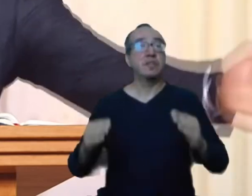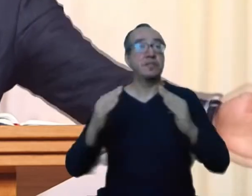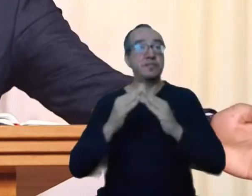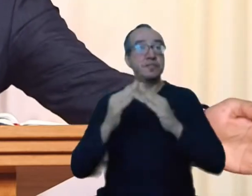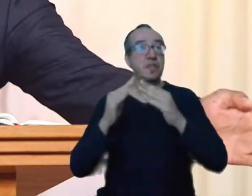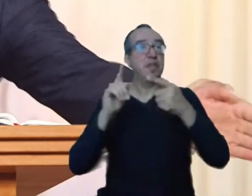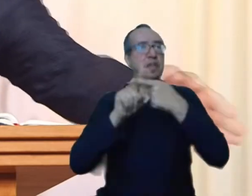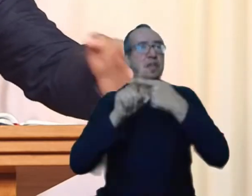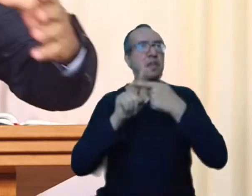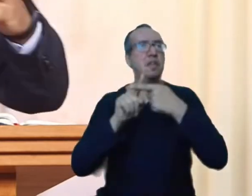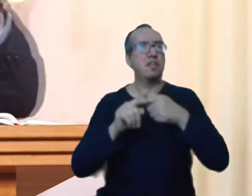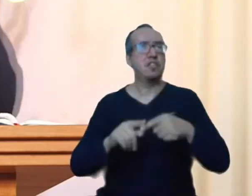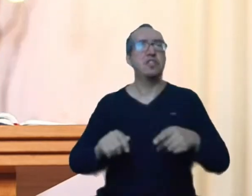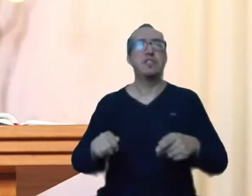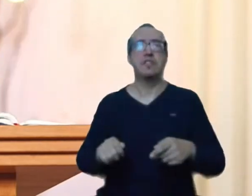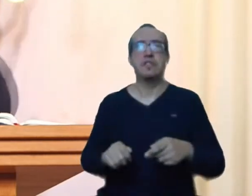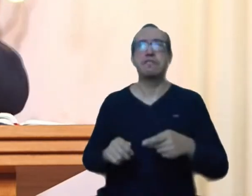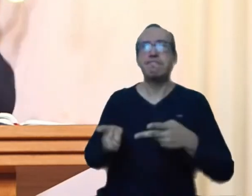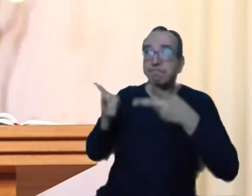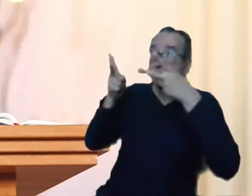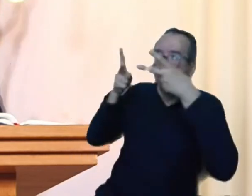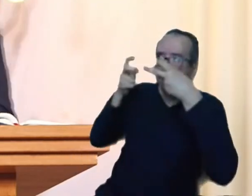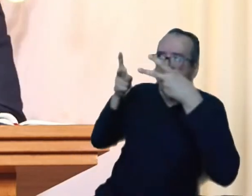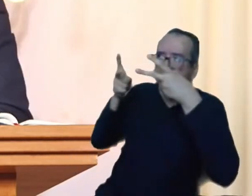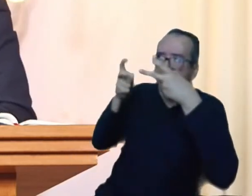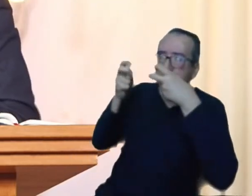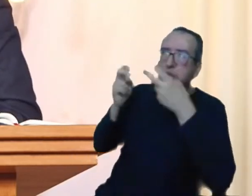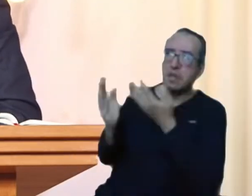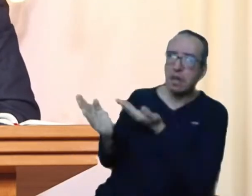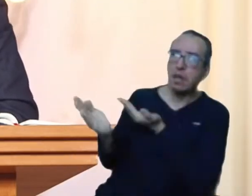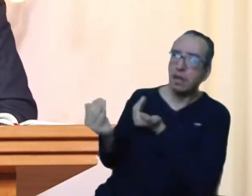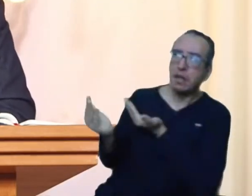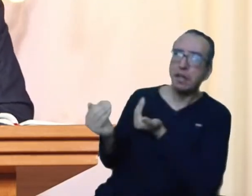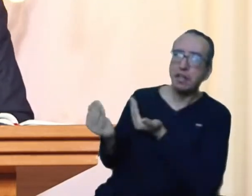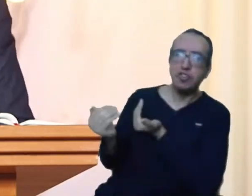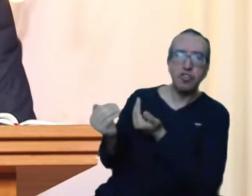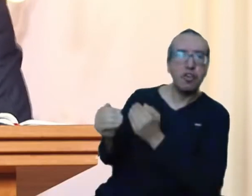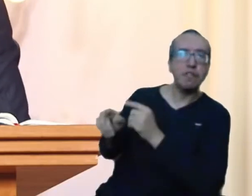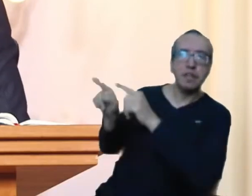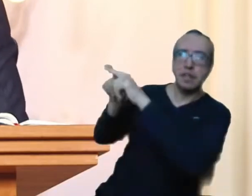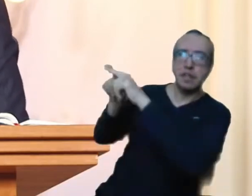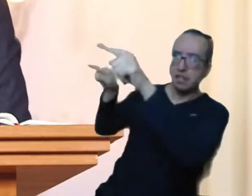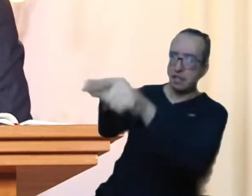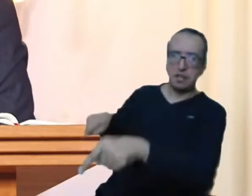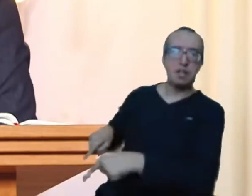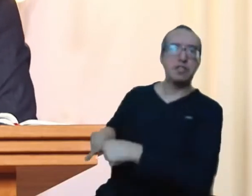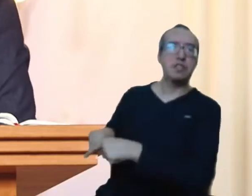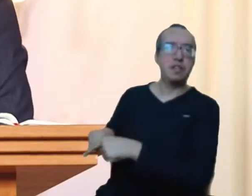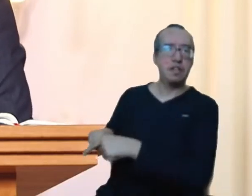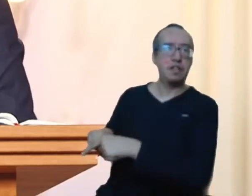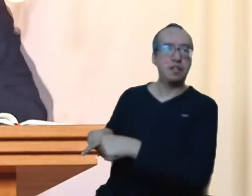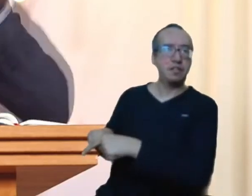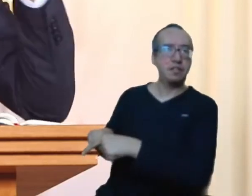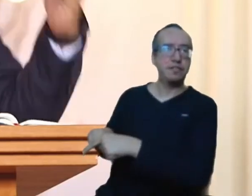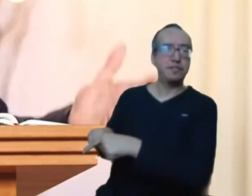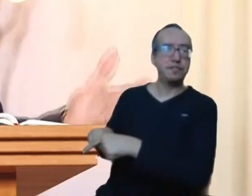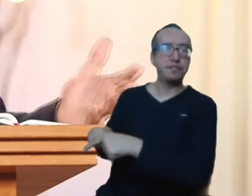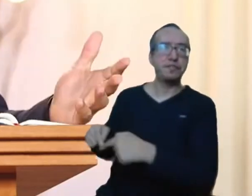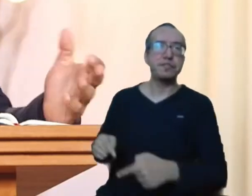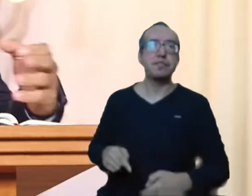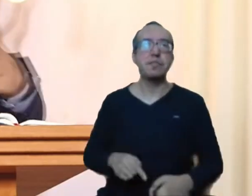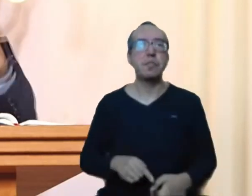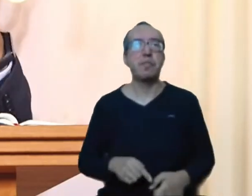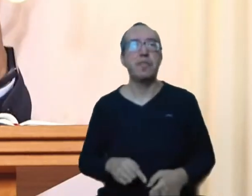indiferente ao jovem. As pessoas que ali estavam de olho fixo nele. E quando ele